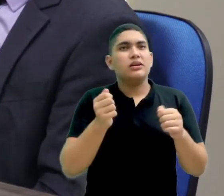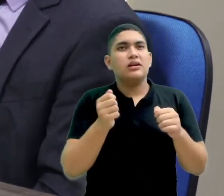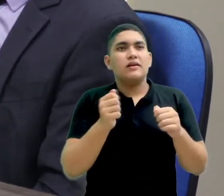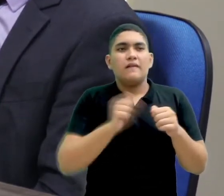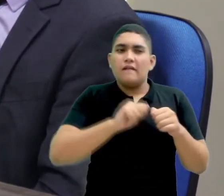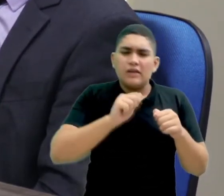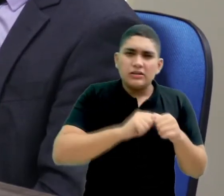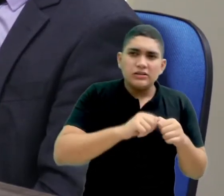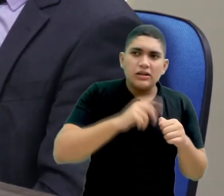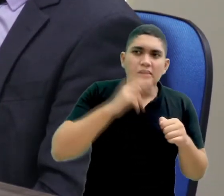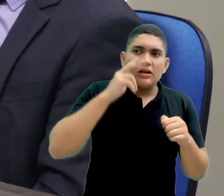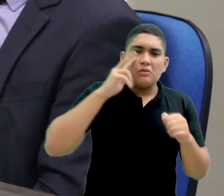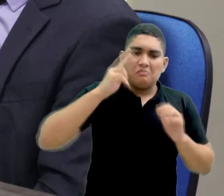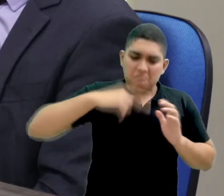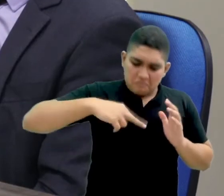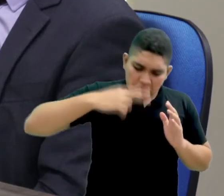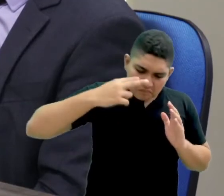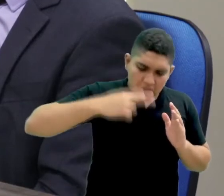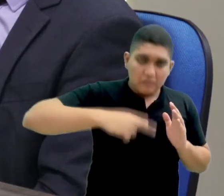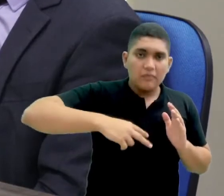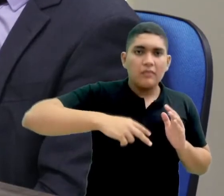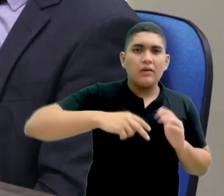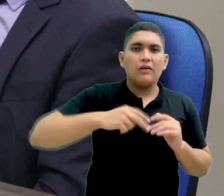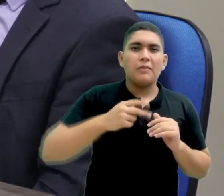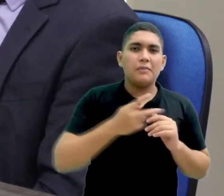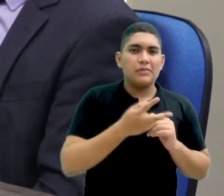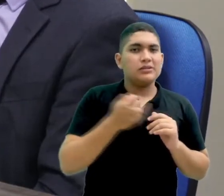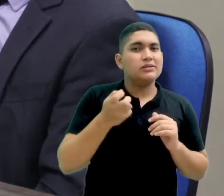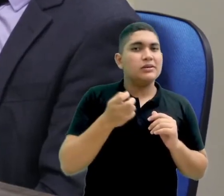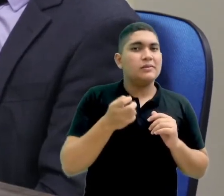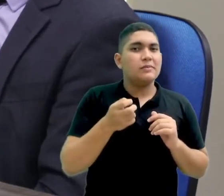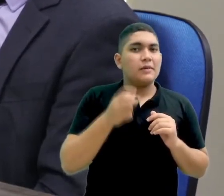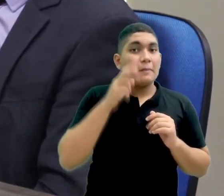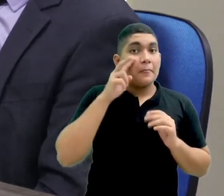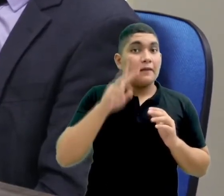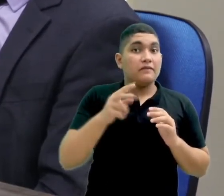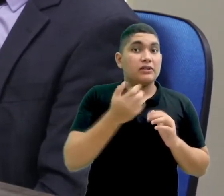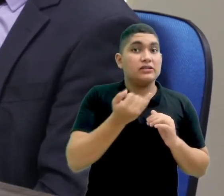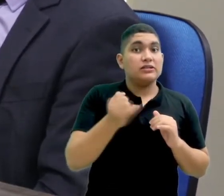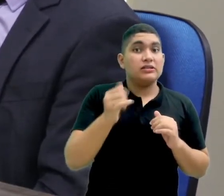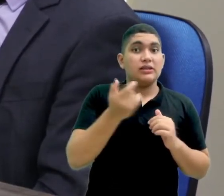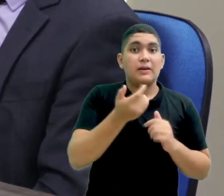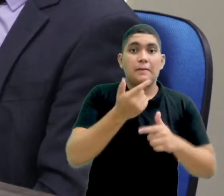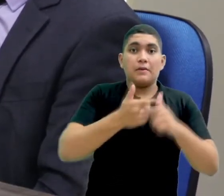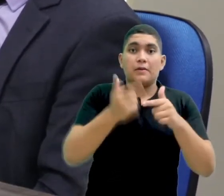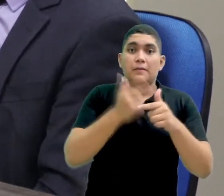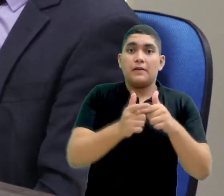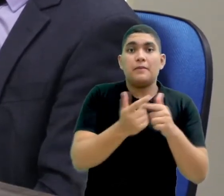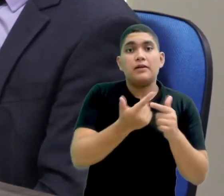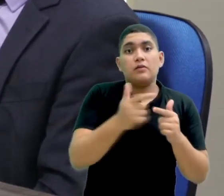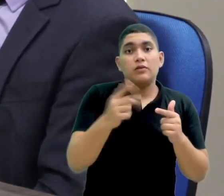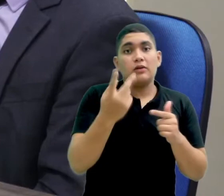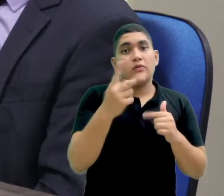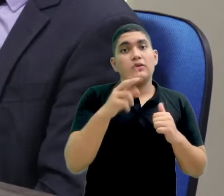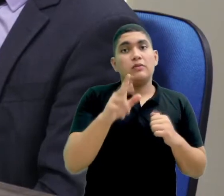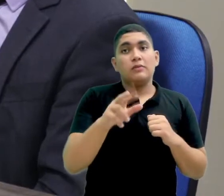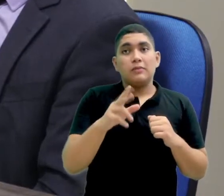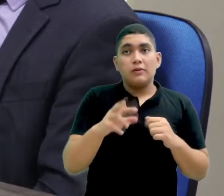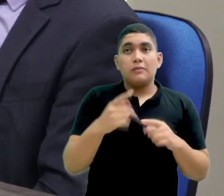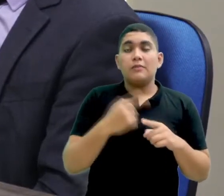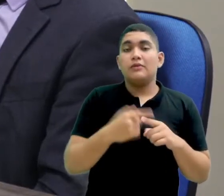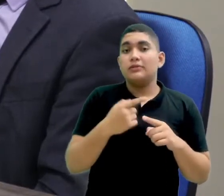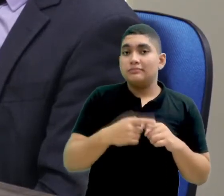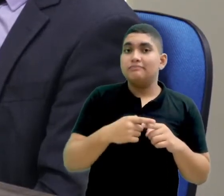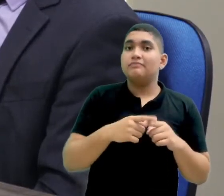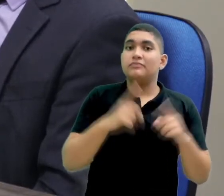uma análise, um autoexame, vê se não tem algum problema com o teu irmão, porque isso prejudica diretamente o